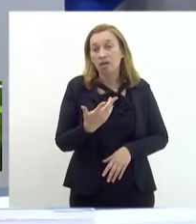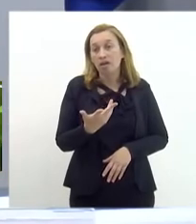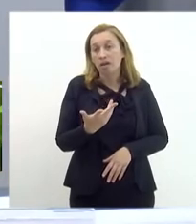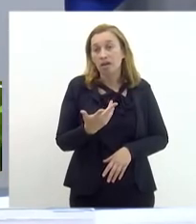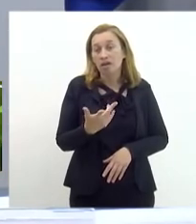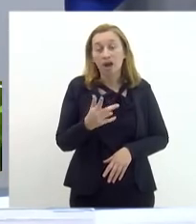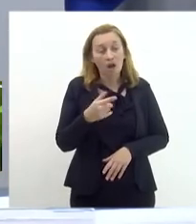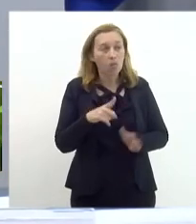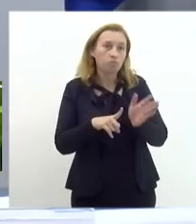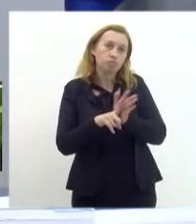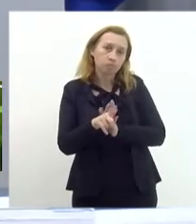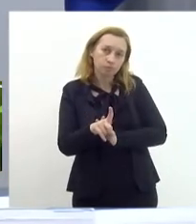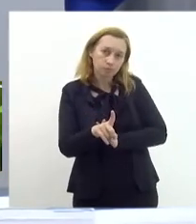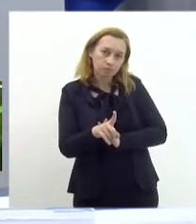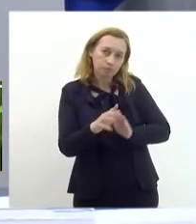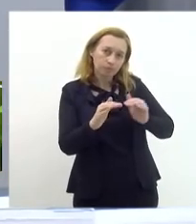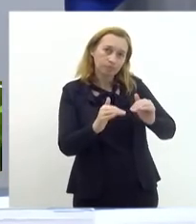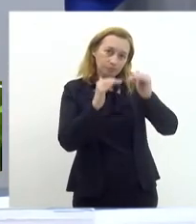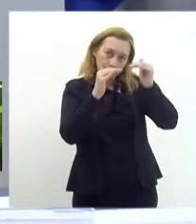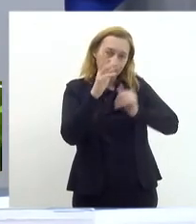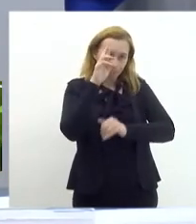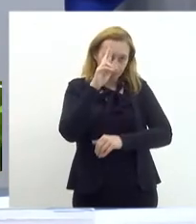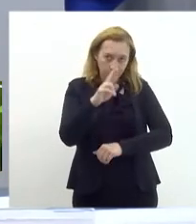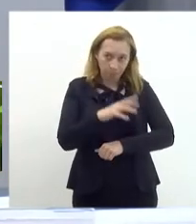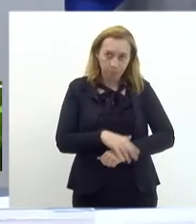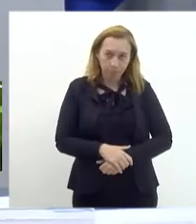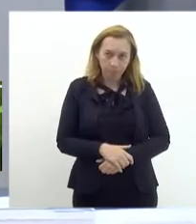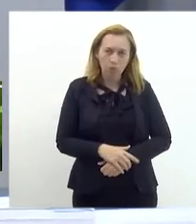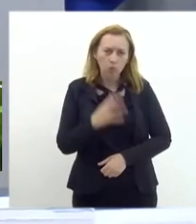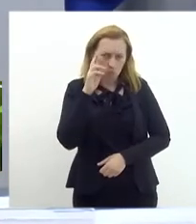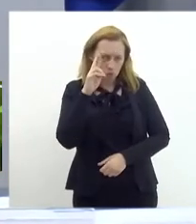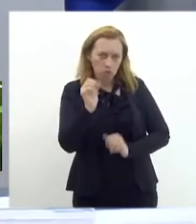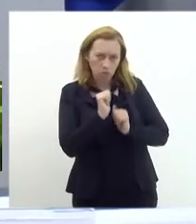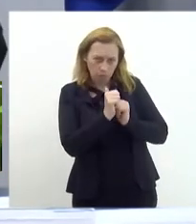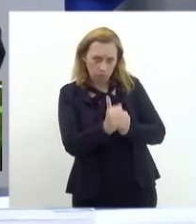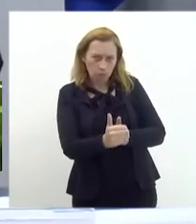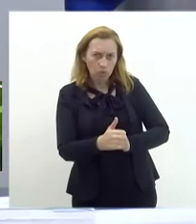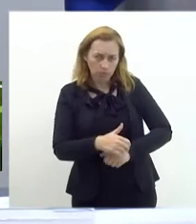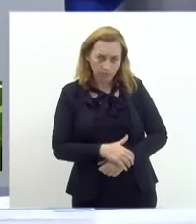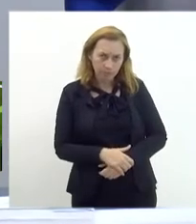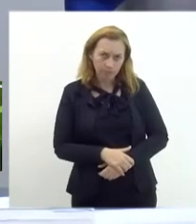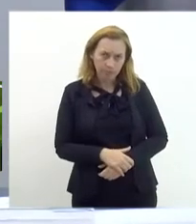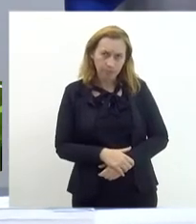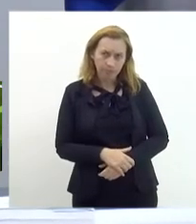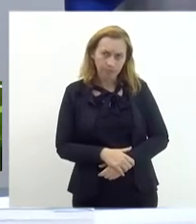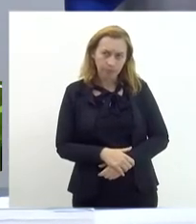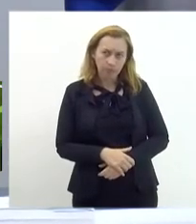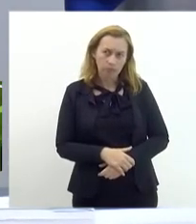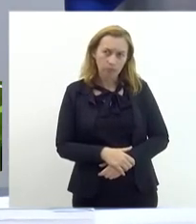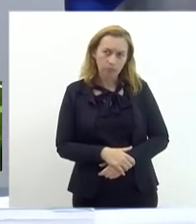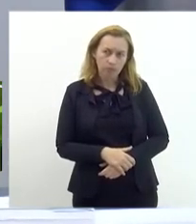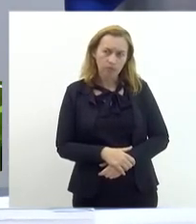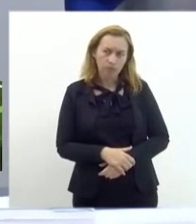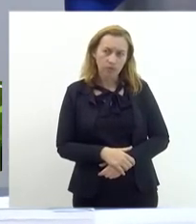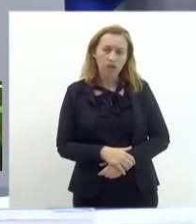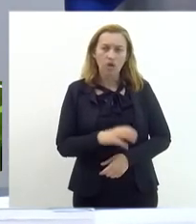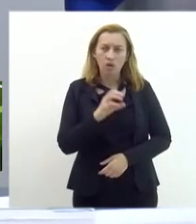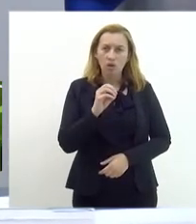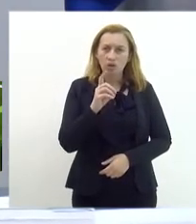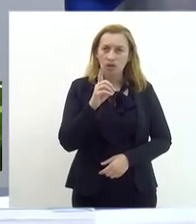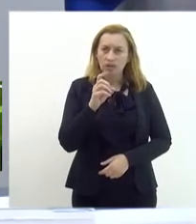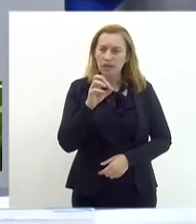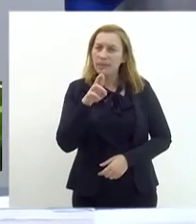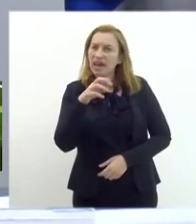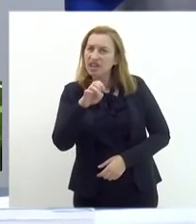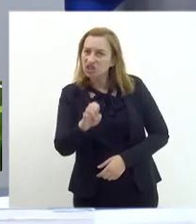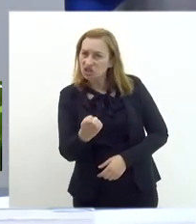E aí eu pergunto a Vossa Senhoria, o senhor acompanhou, né, a Odebrecht, em quantos